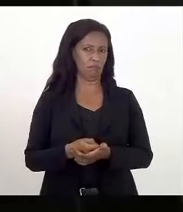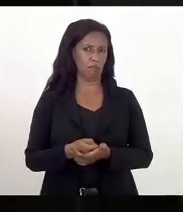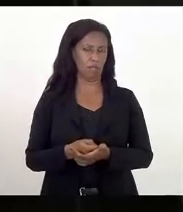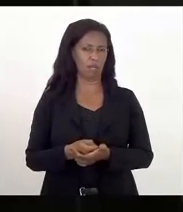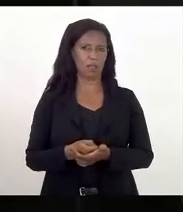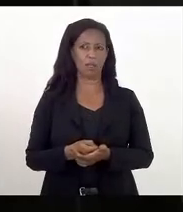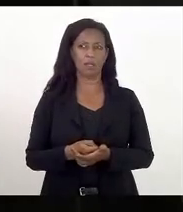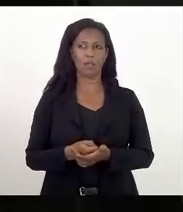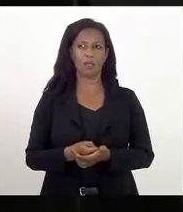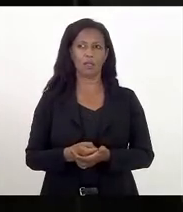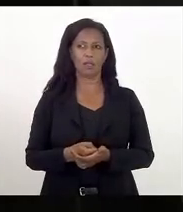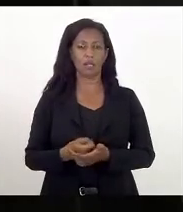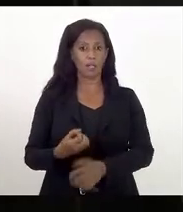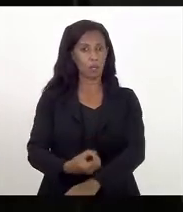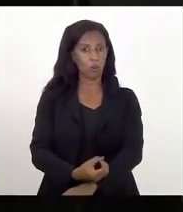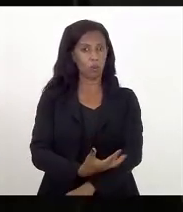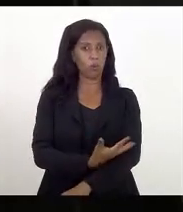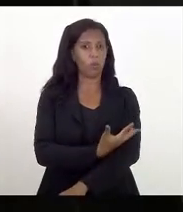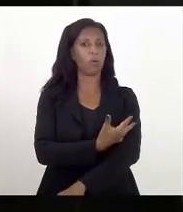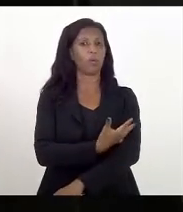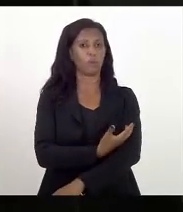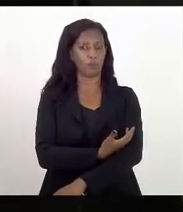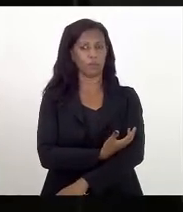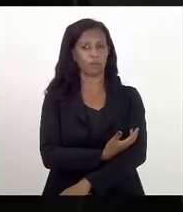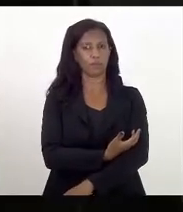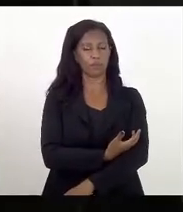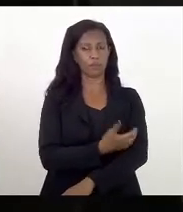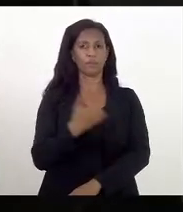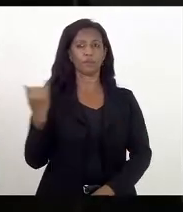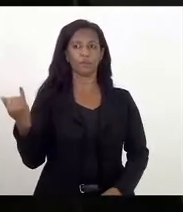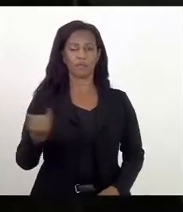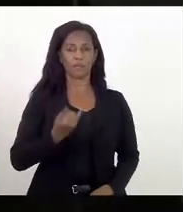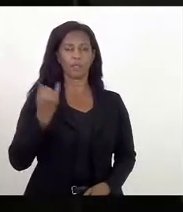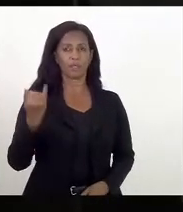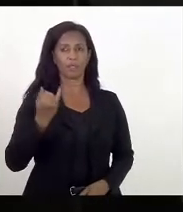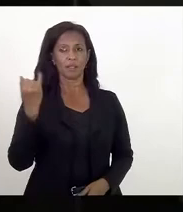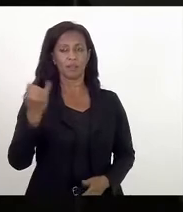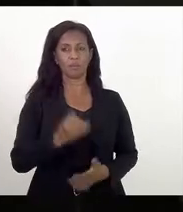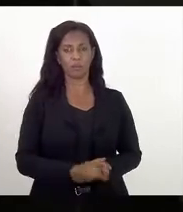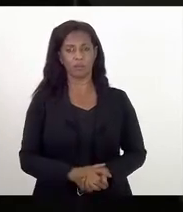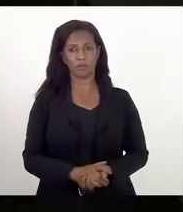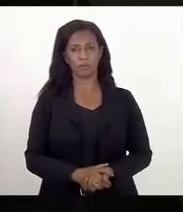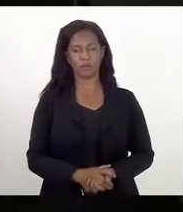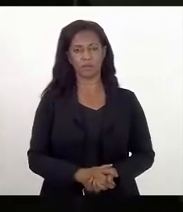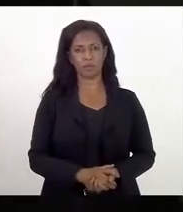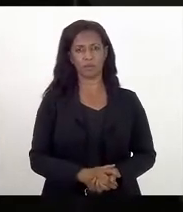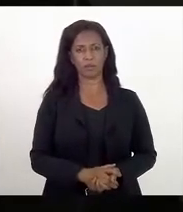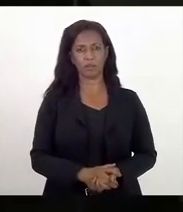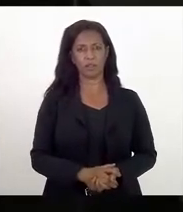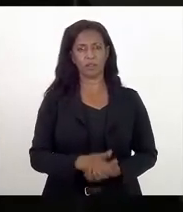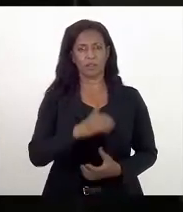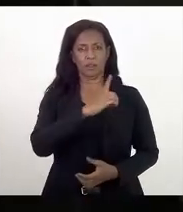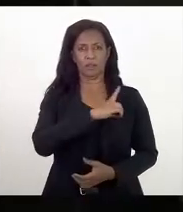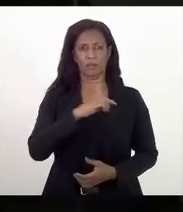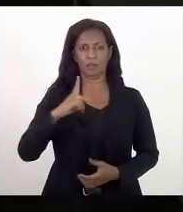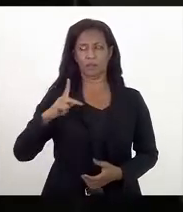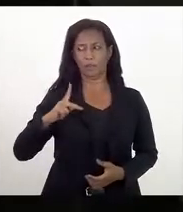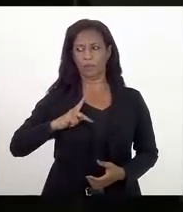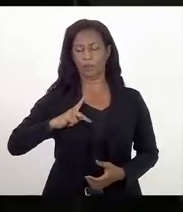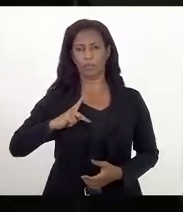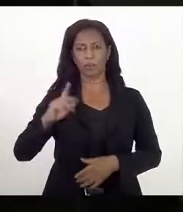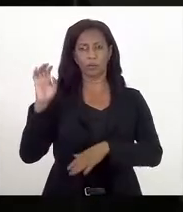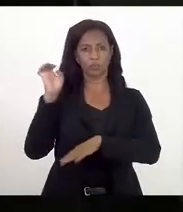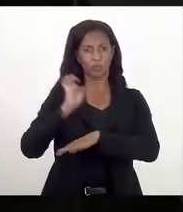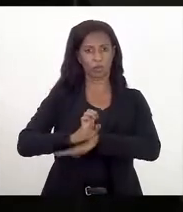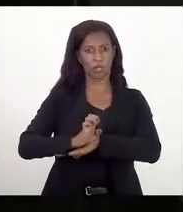reafirmar, emocionada, a importância histórica da Defensoria Pública do Estado